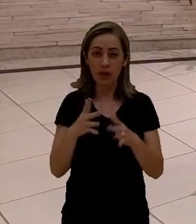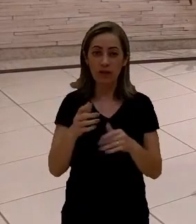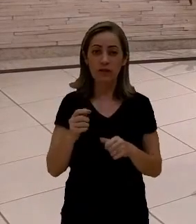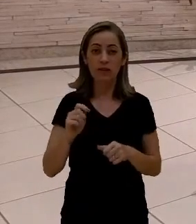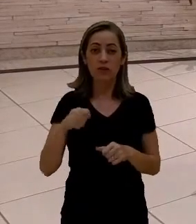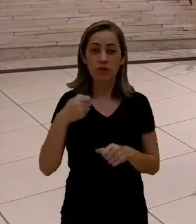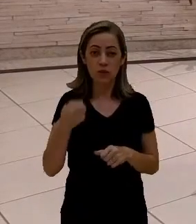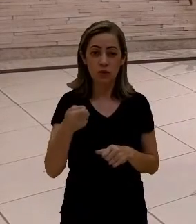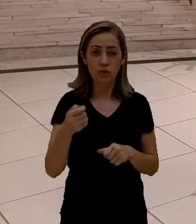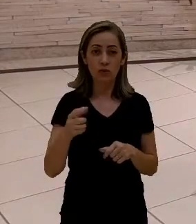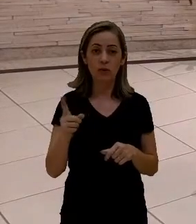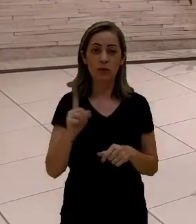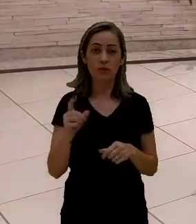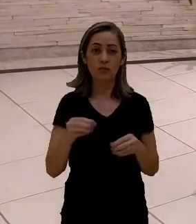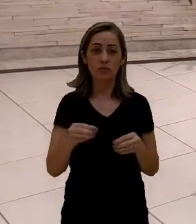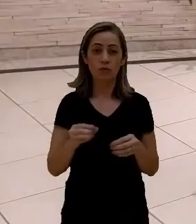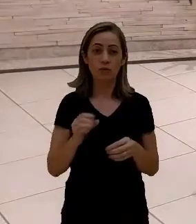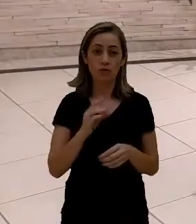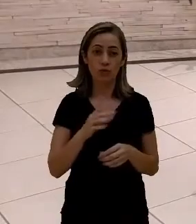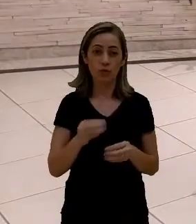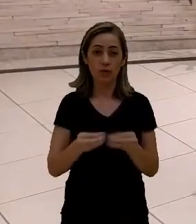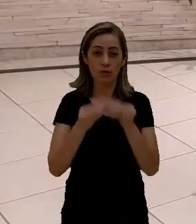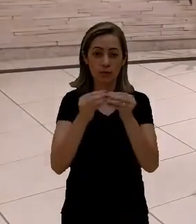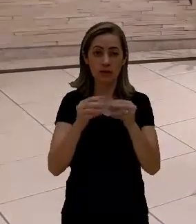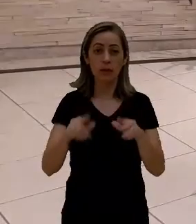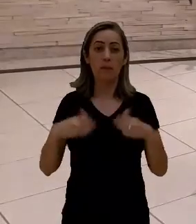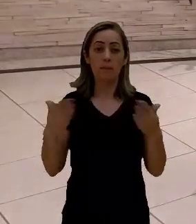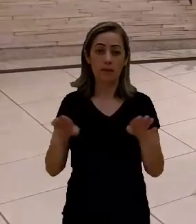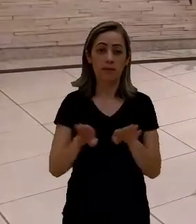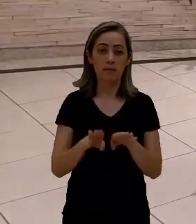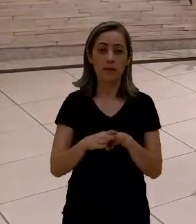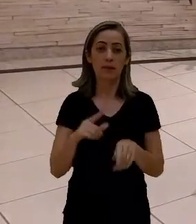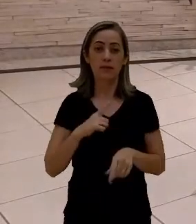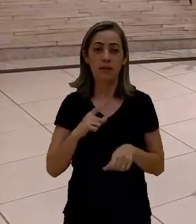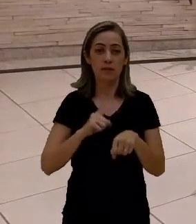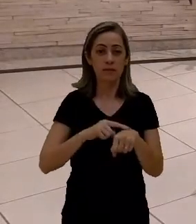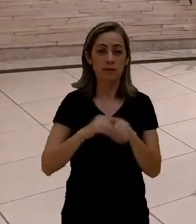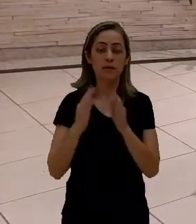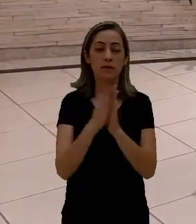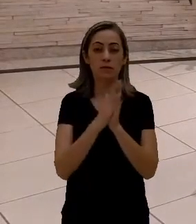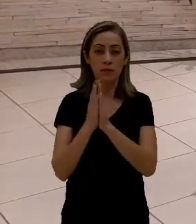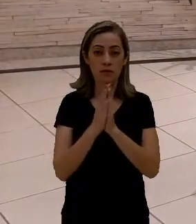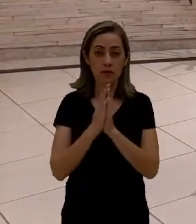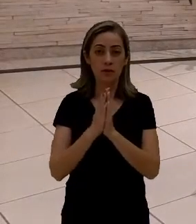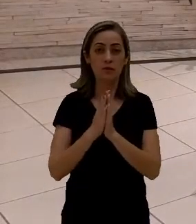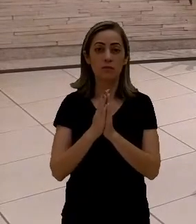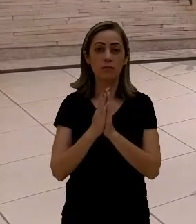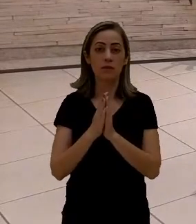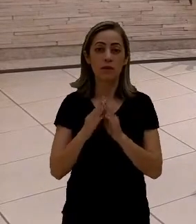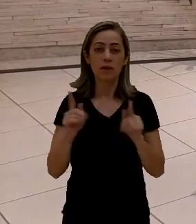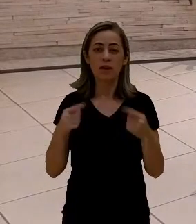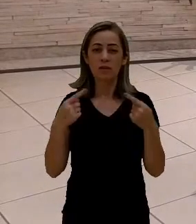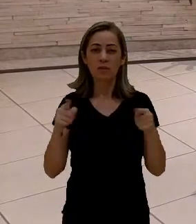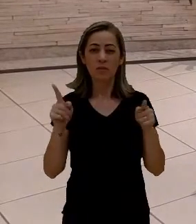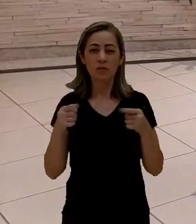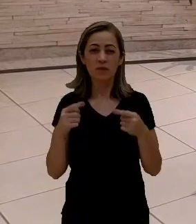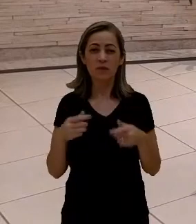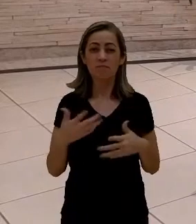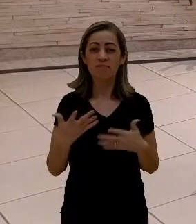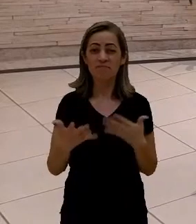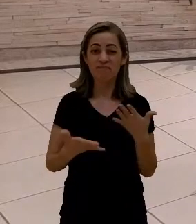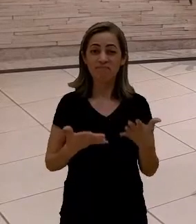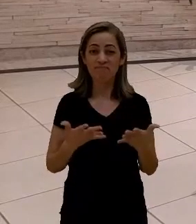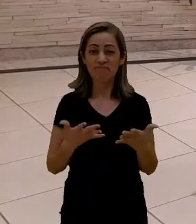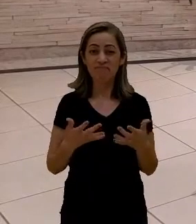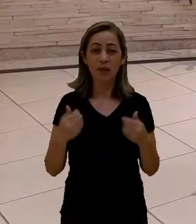questão ali da missa mas também tem outros momentos ah adoração e fica muito essa questão a música Ela tem que ser